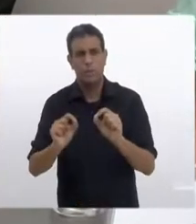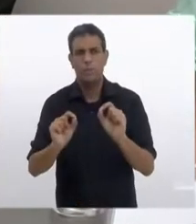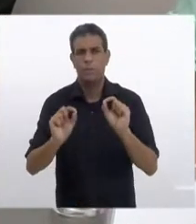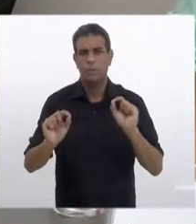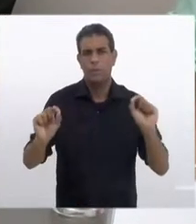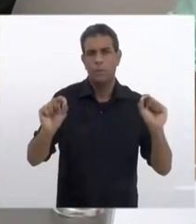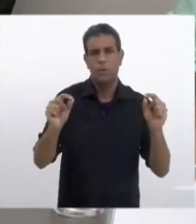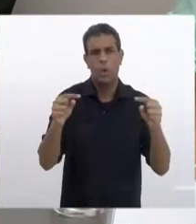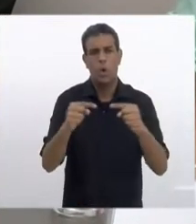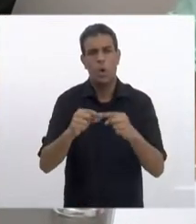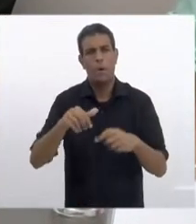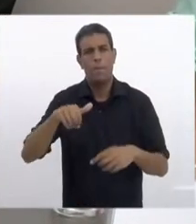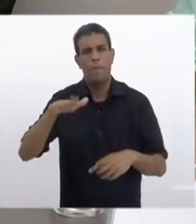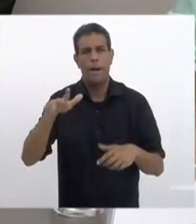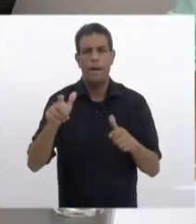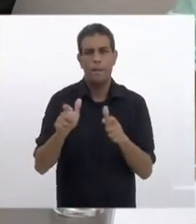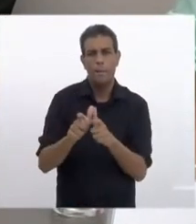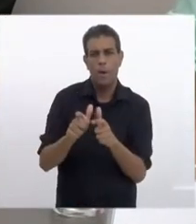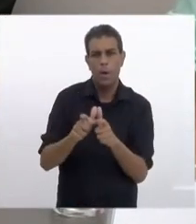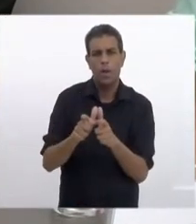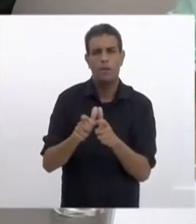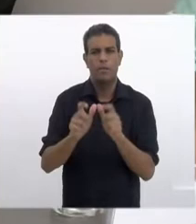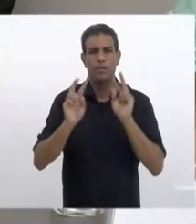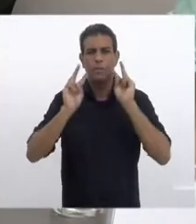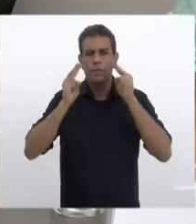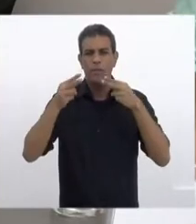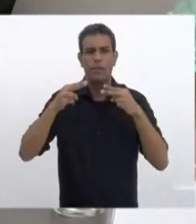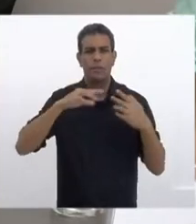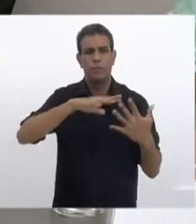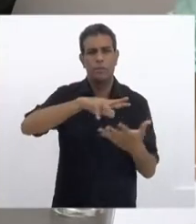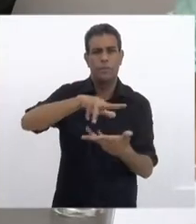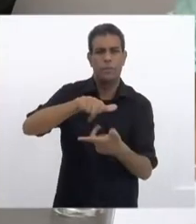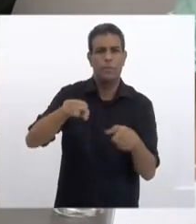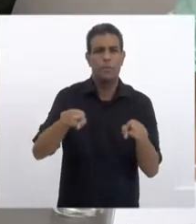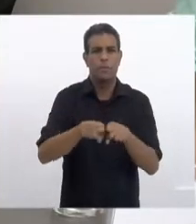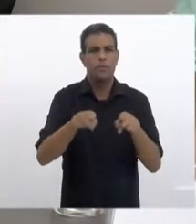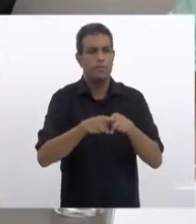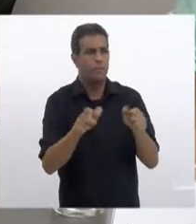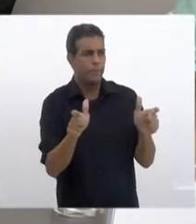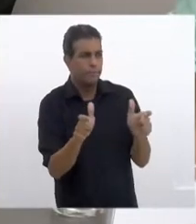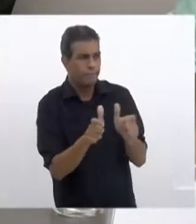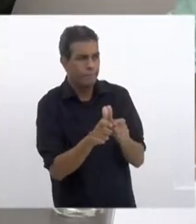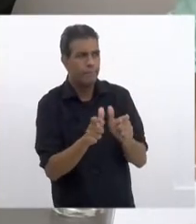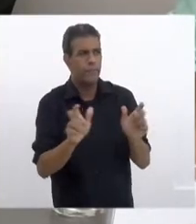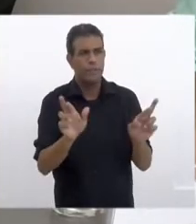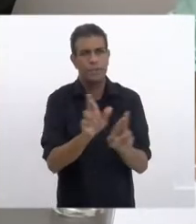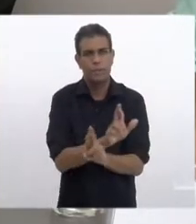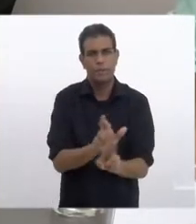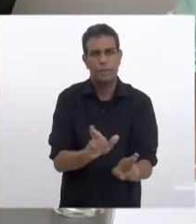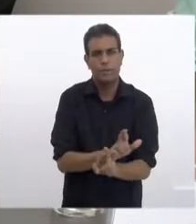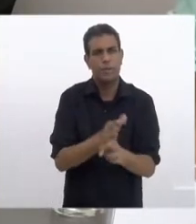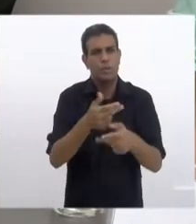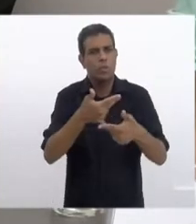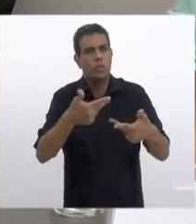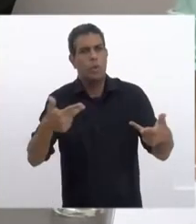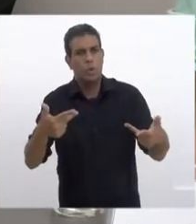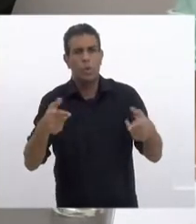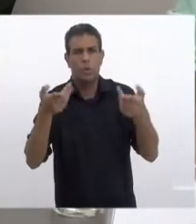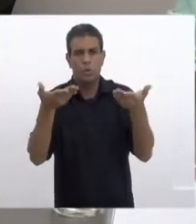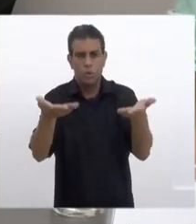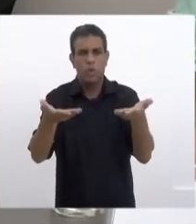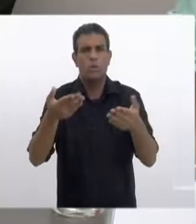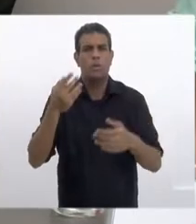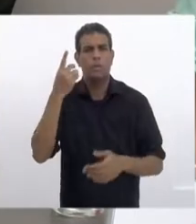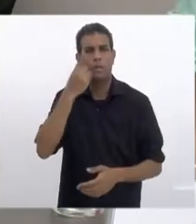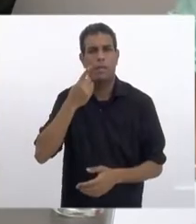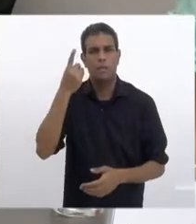são macropolíticas, né, do ponto de vista mundial, e micropolíticas que se relacionam com o território. Eu acho que o deputado